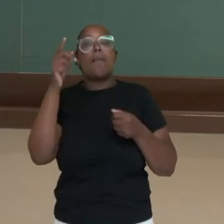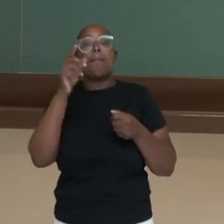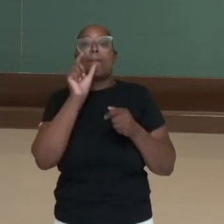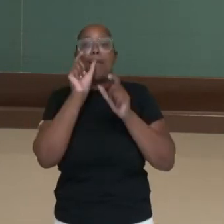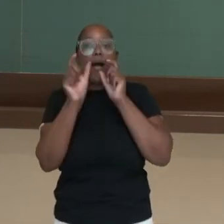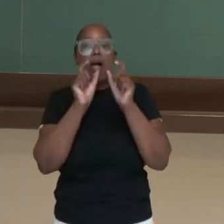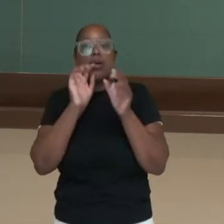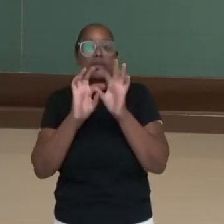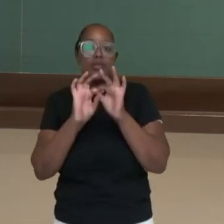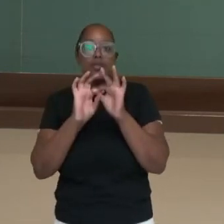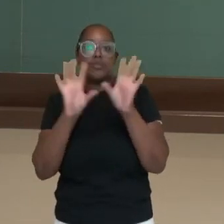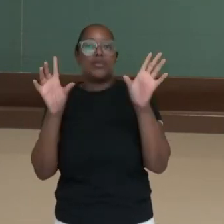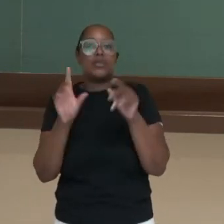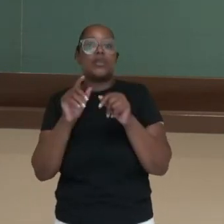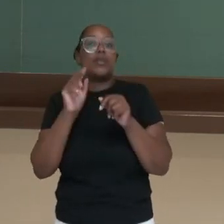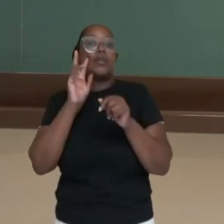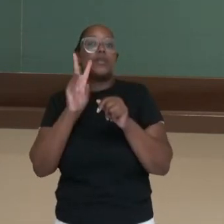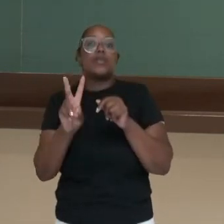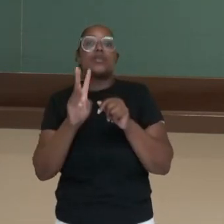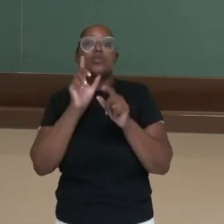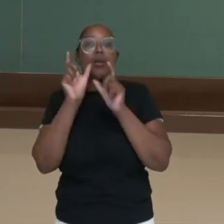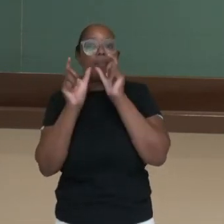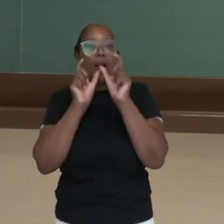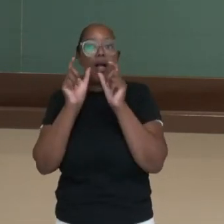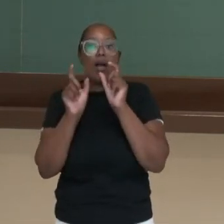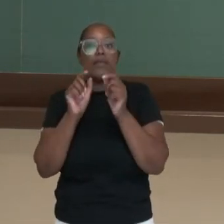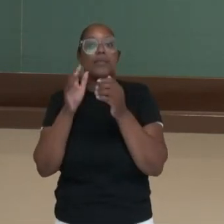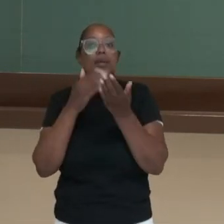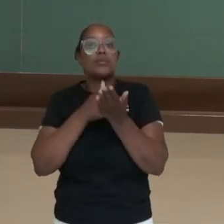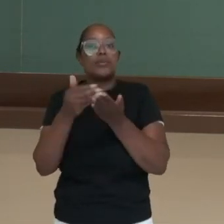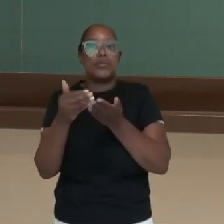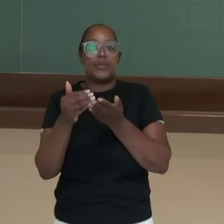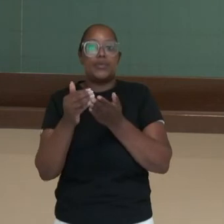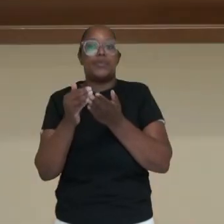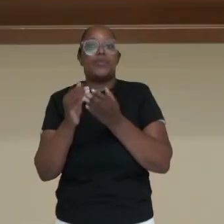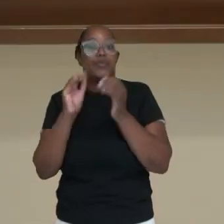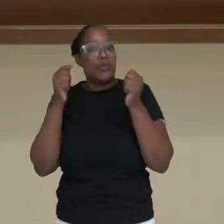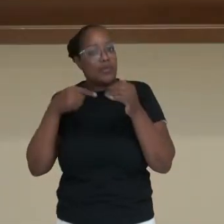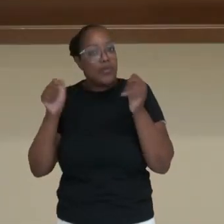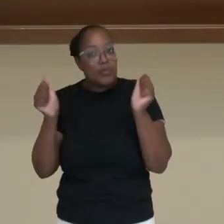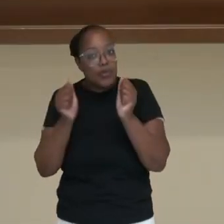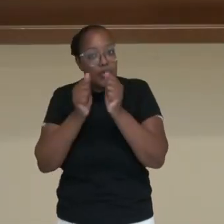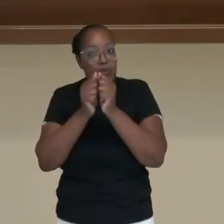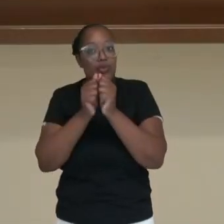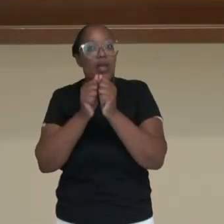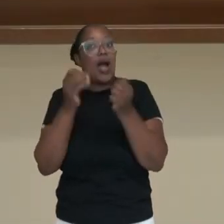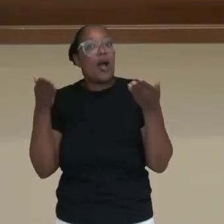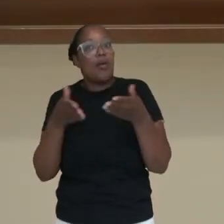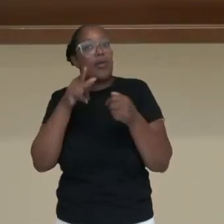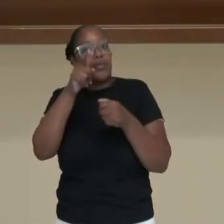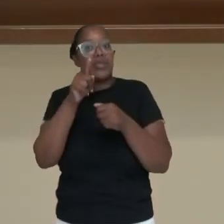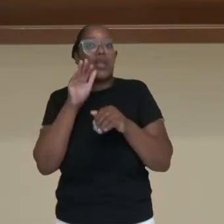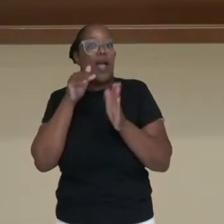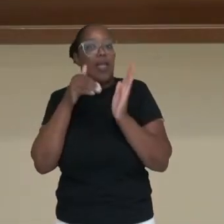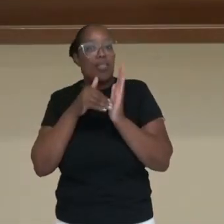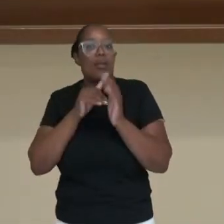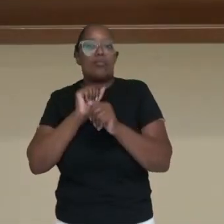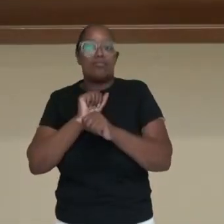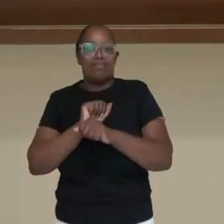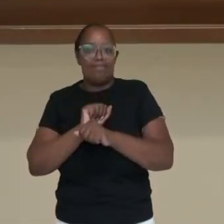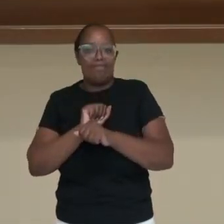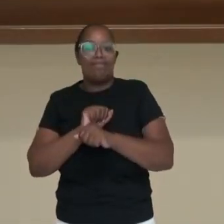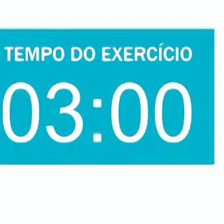uma palavrinha aí para cada letra inicial que ela tem, certo? Vamos lá? Então é agora com você. Até mais!